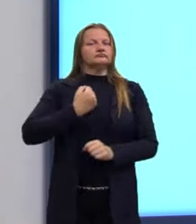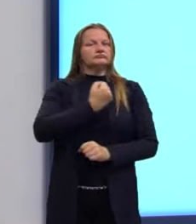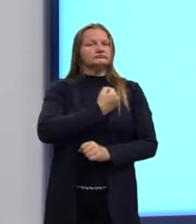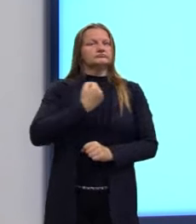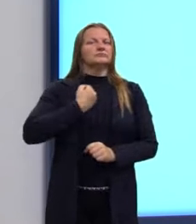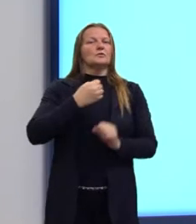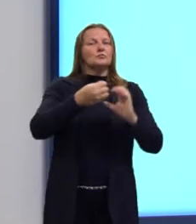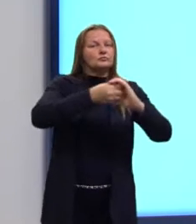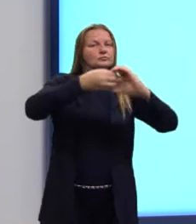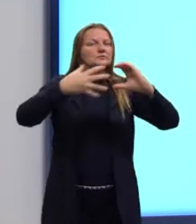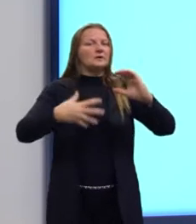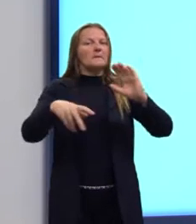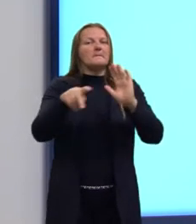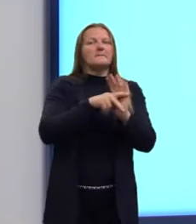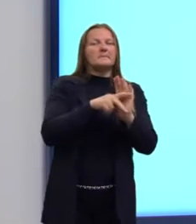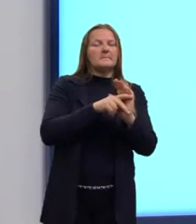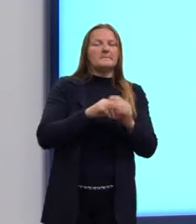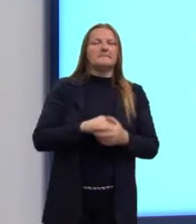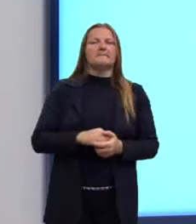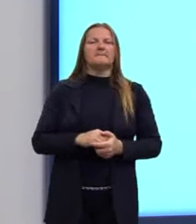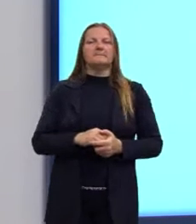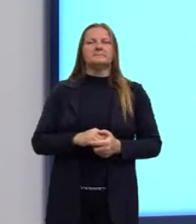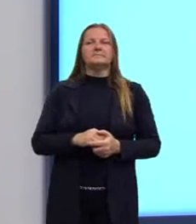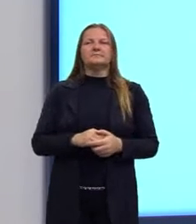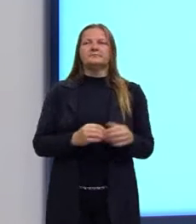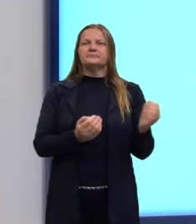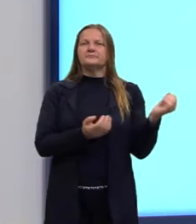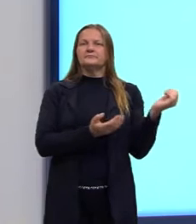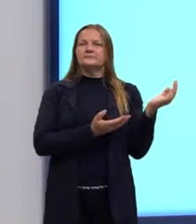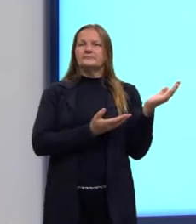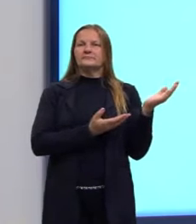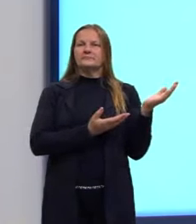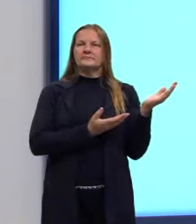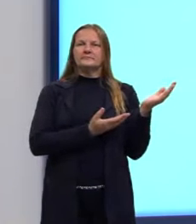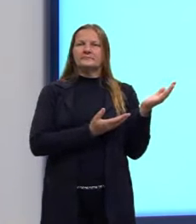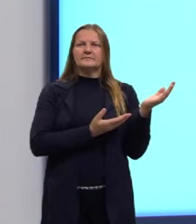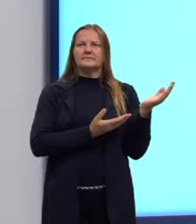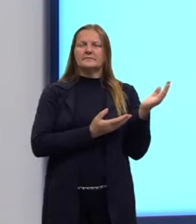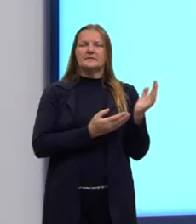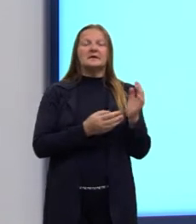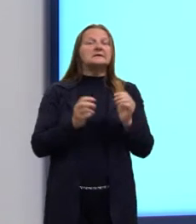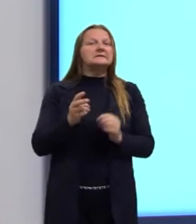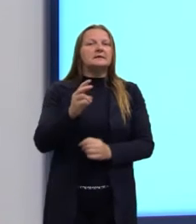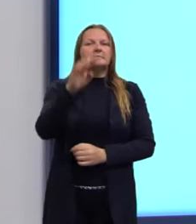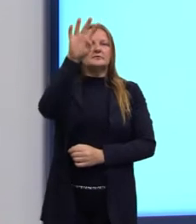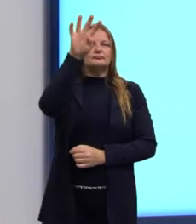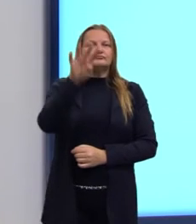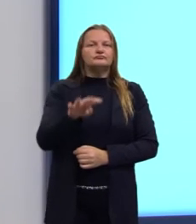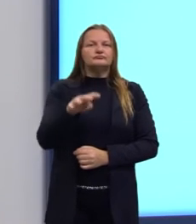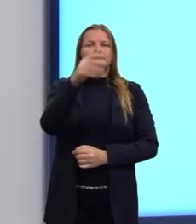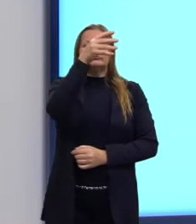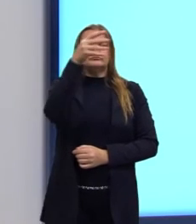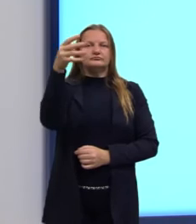característica deles e esse formato então né representado em linhas e colunas